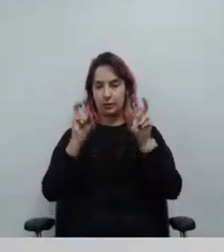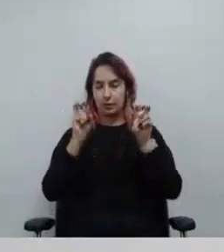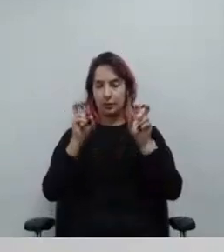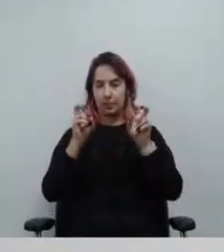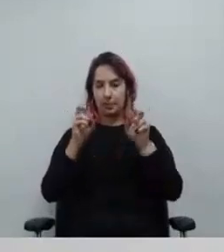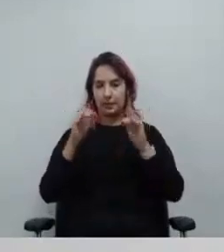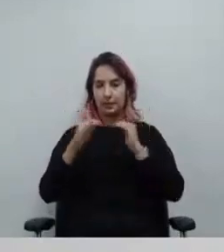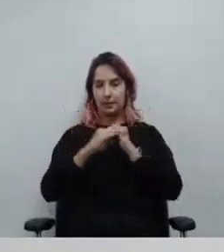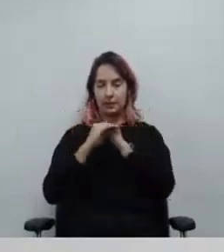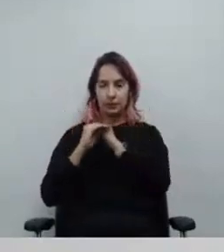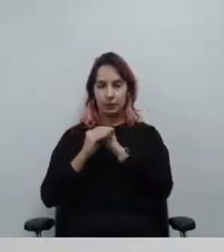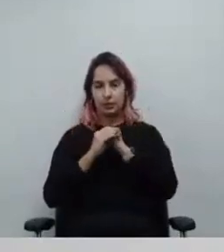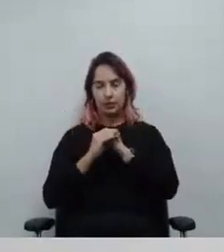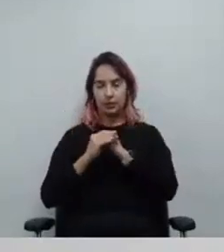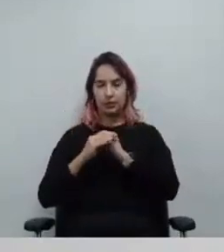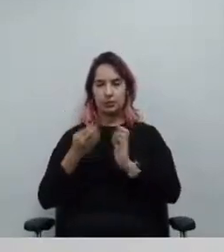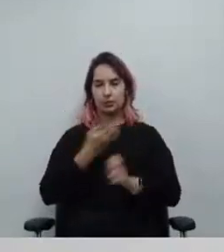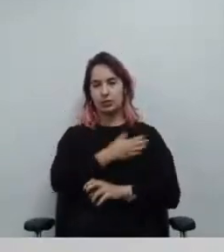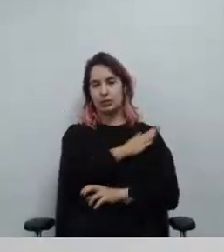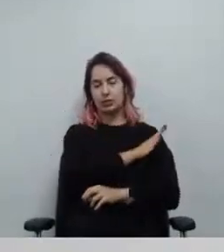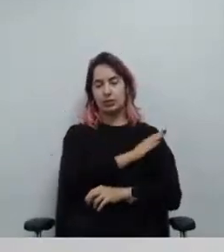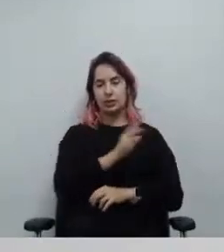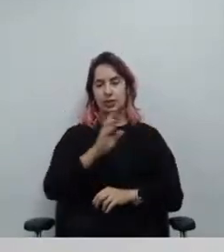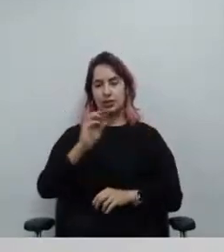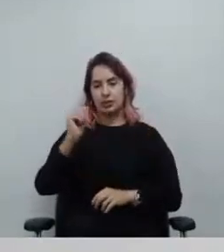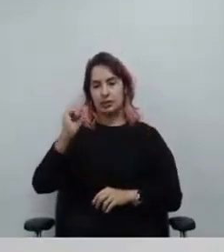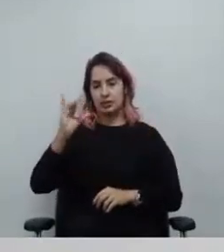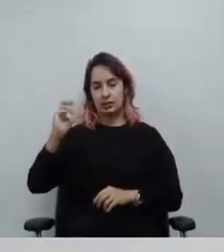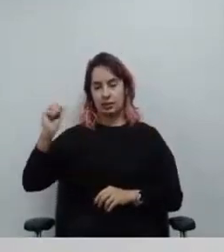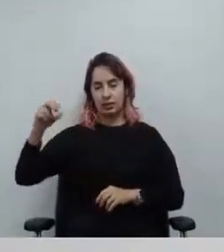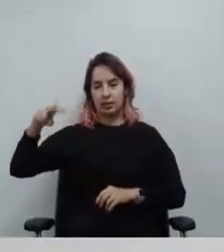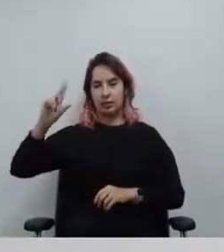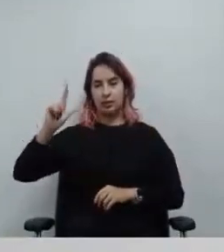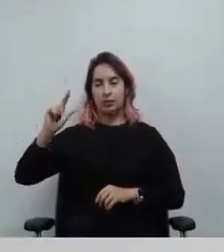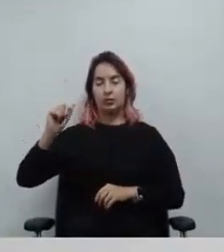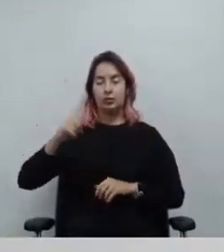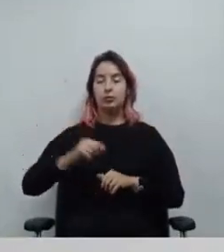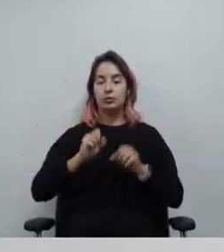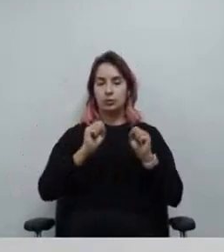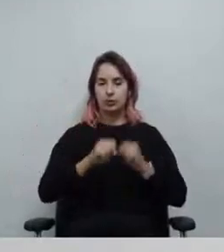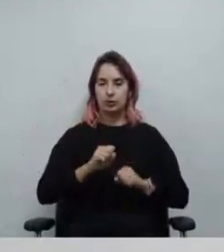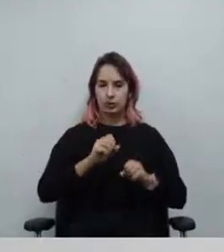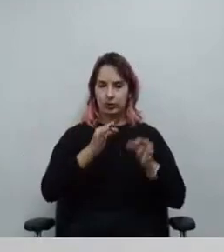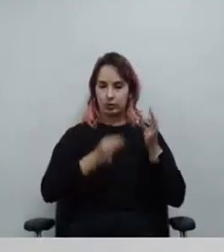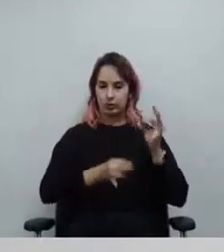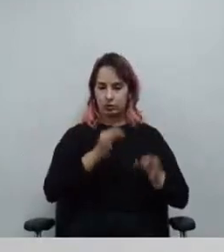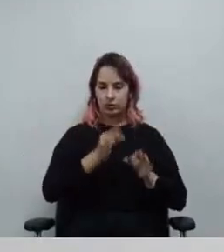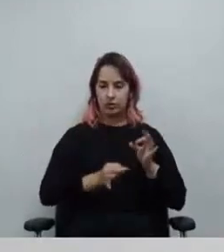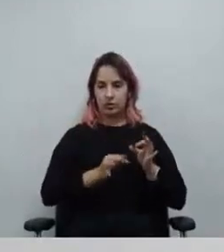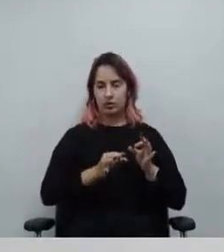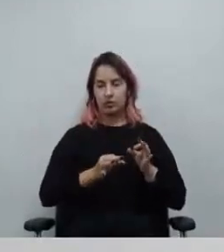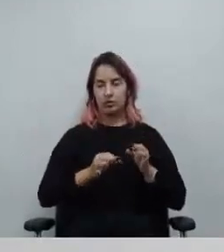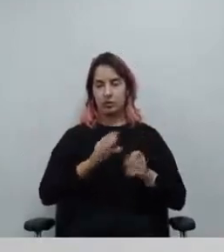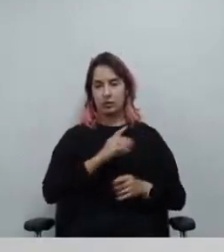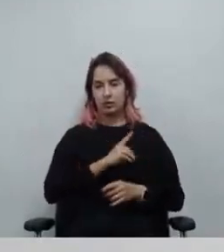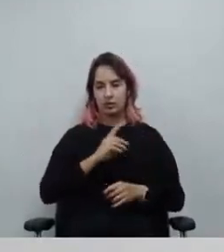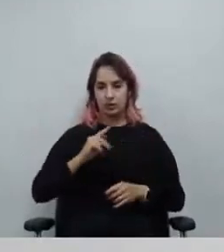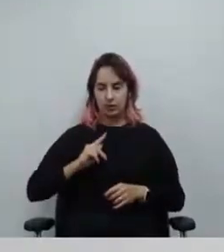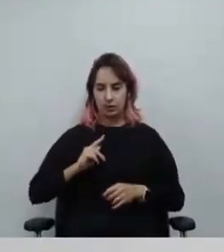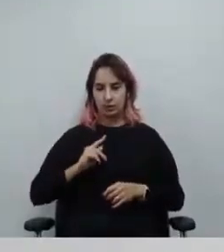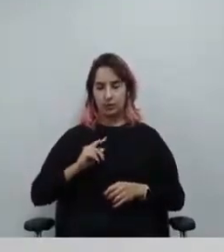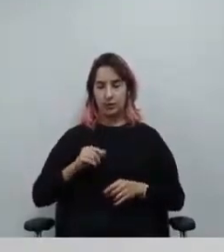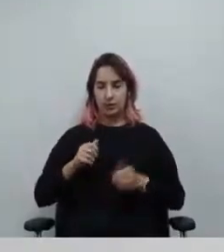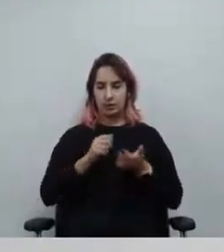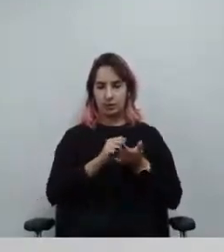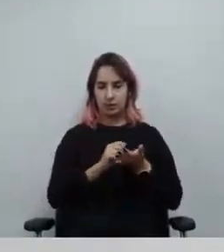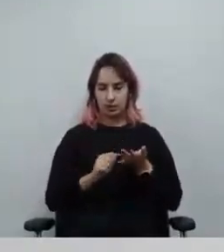sobre equidade racial e perfilamento no Poder Judiciário. Ela é integrante pela Defensoria Pública de São Paulo. Registrar aqui, então,